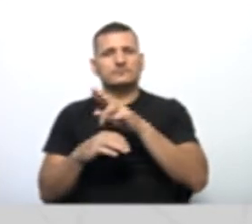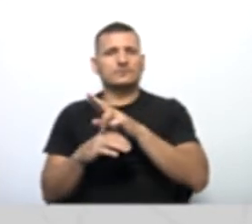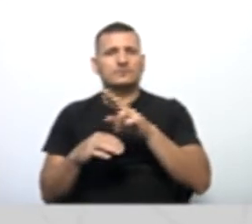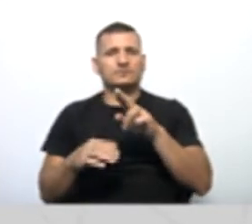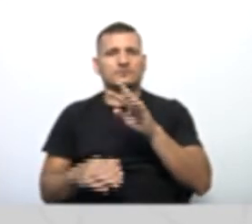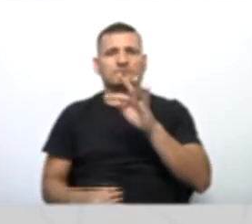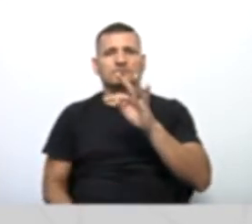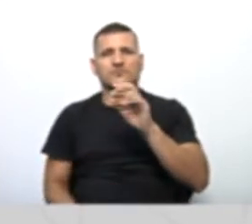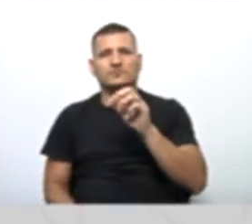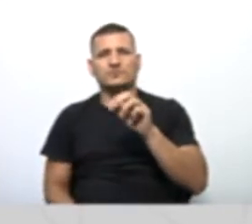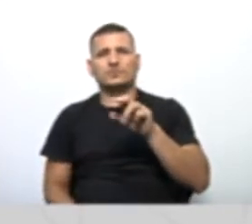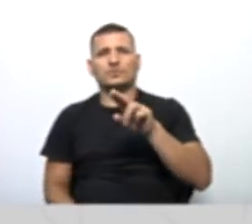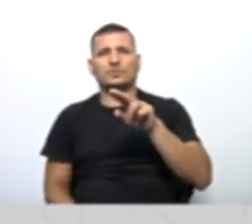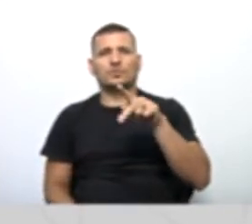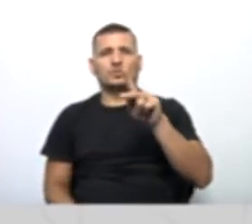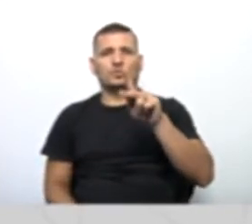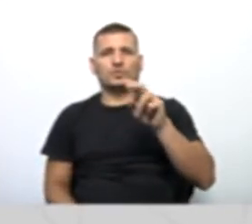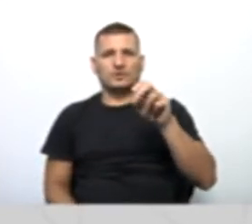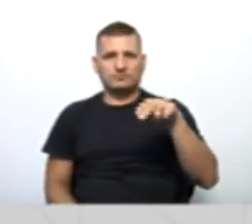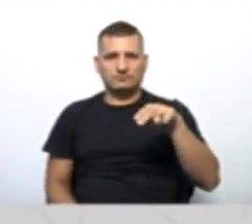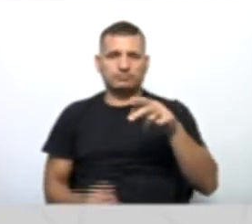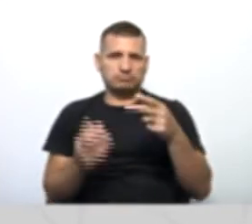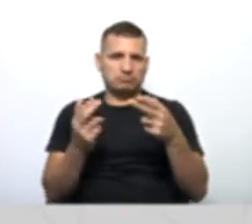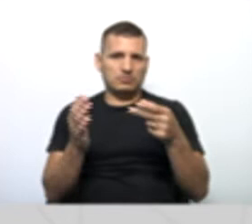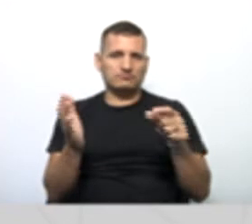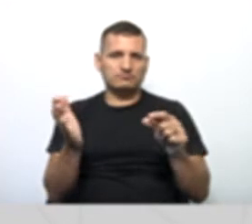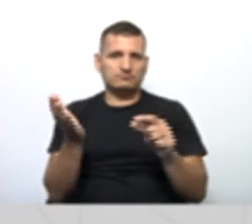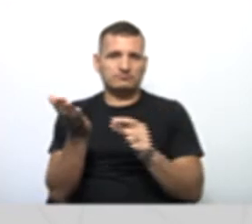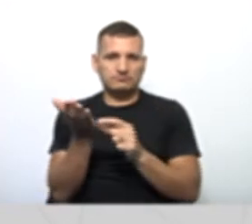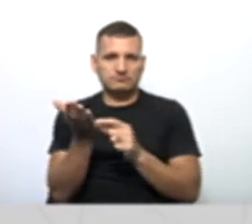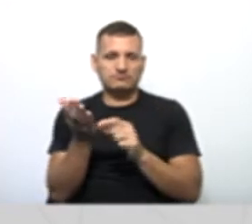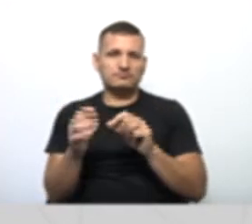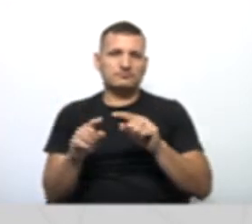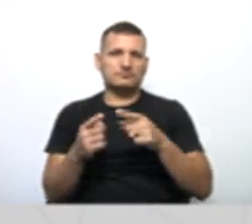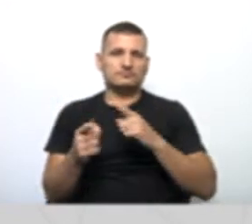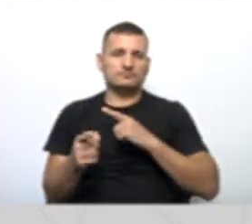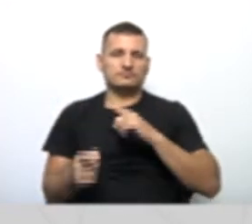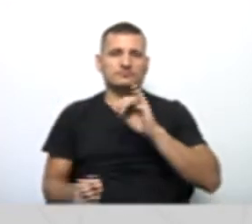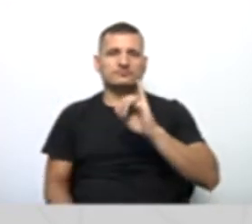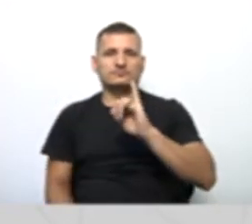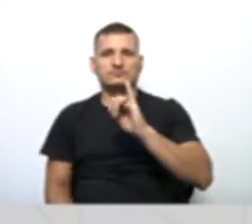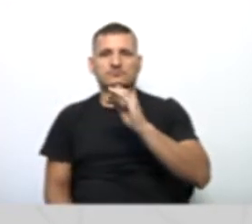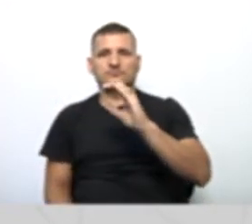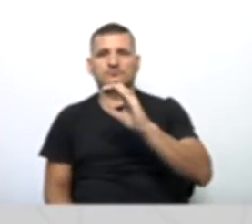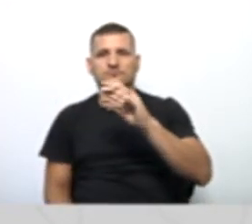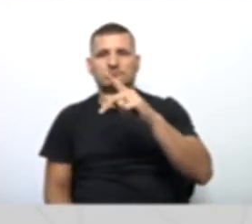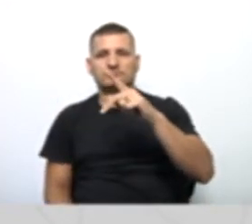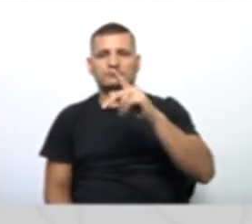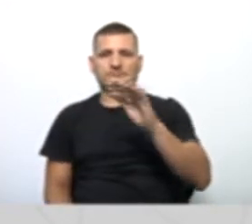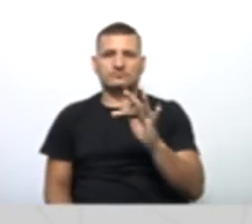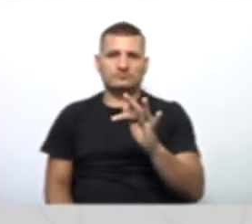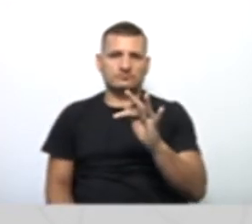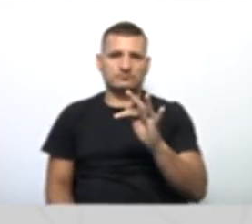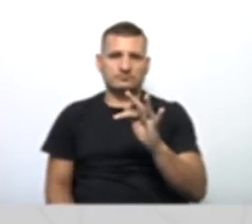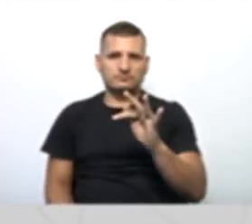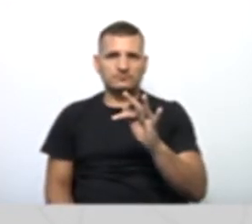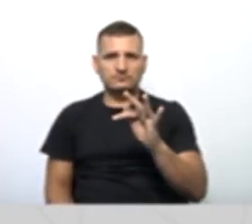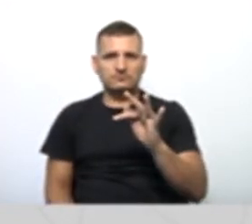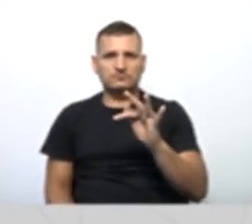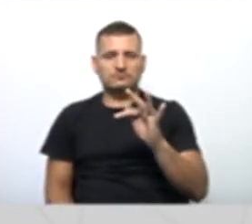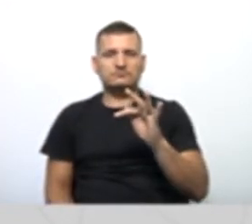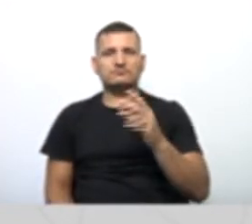se fosse um pendrive, correto? Exato. Mas tem o eCPF também, que pode, que eles normalmente têm uma interfacezinha